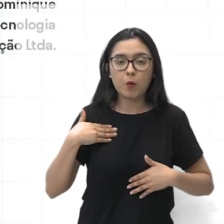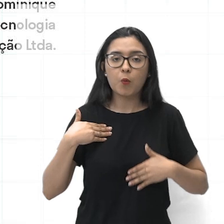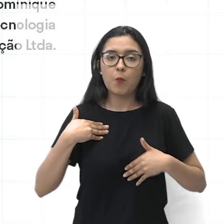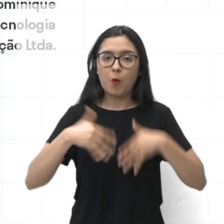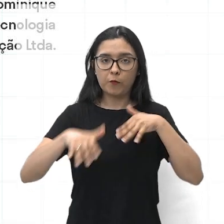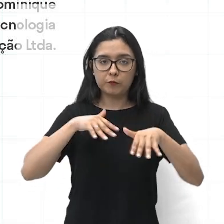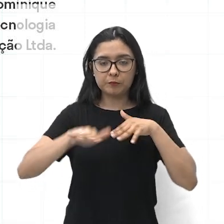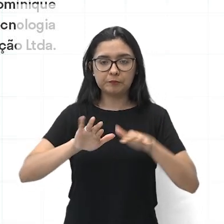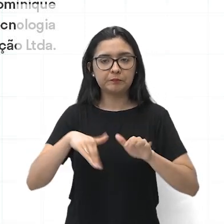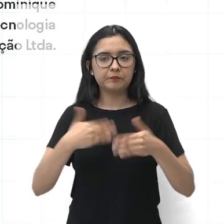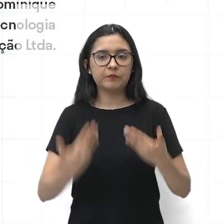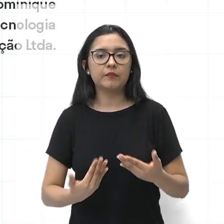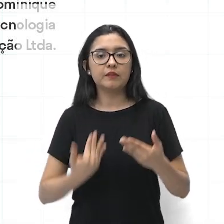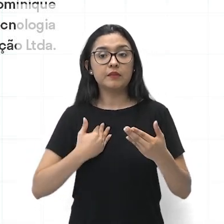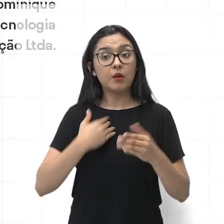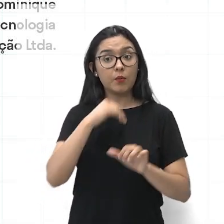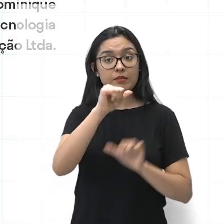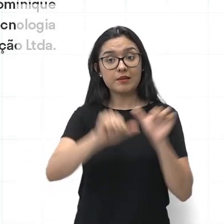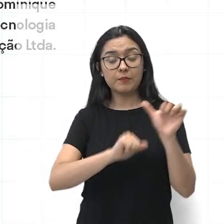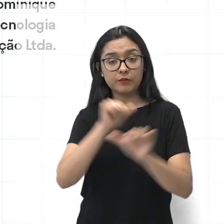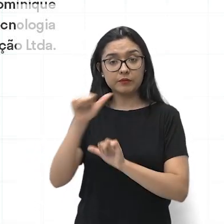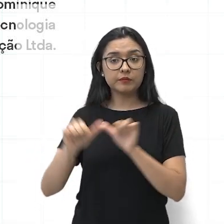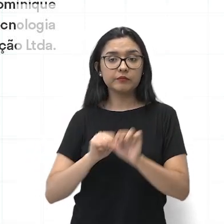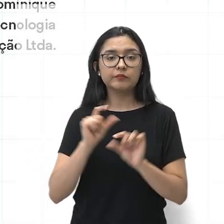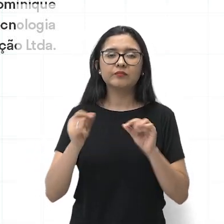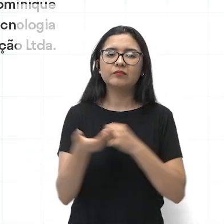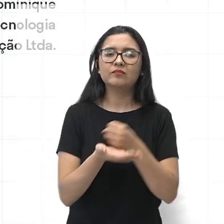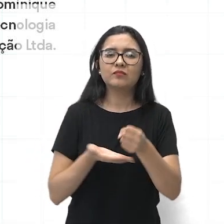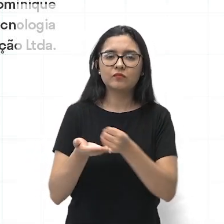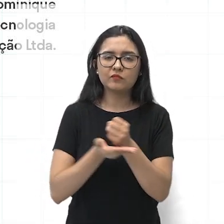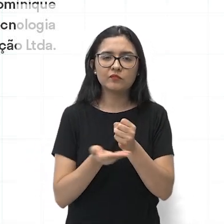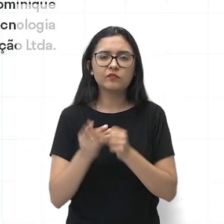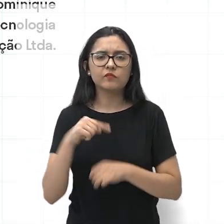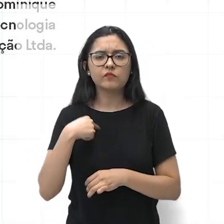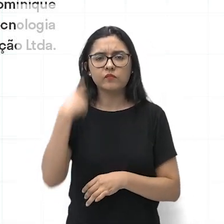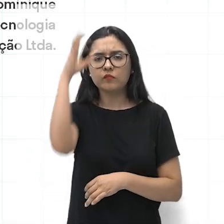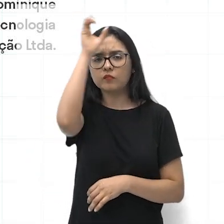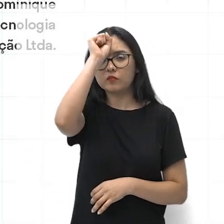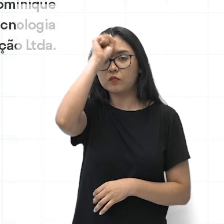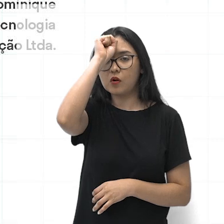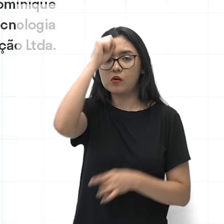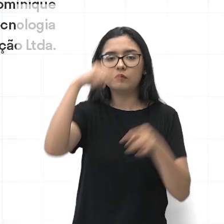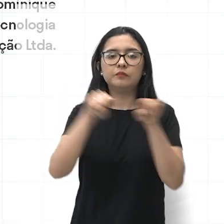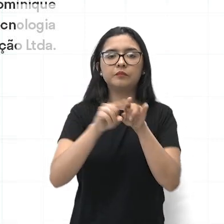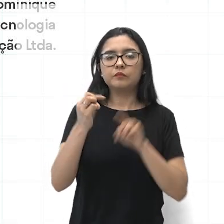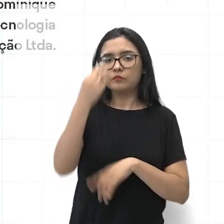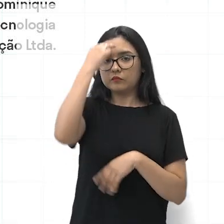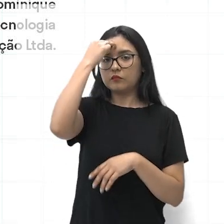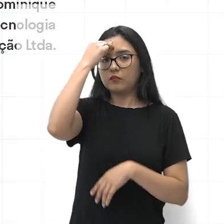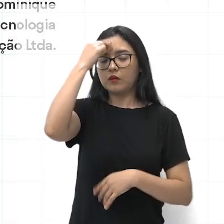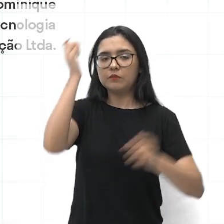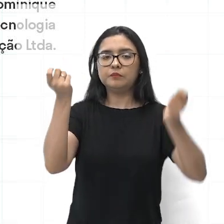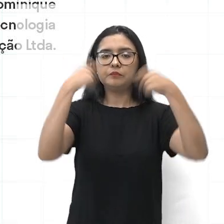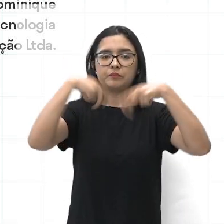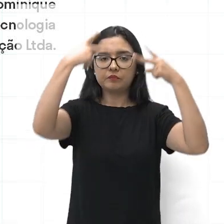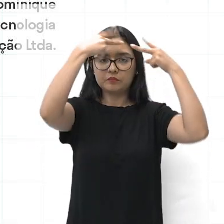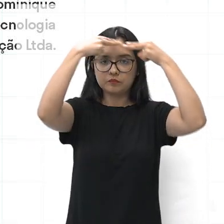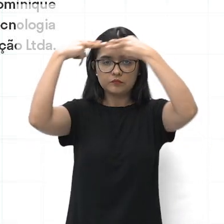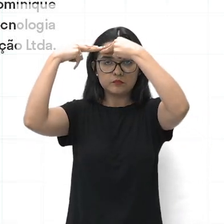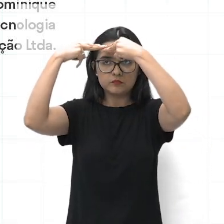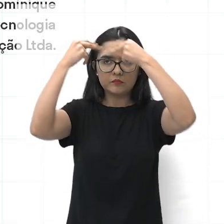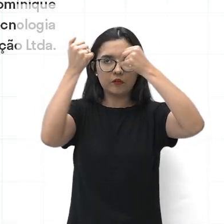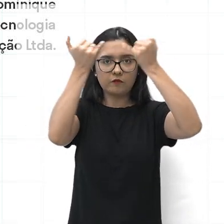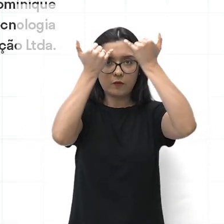Essa mudança na força sináptica, ela é a base da aprendizagem e da memória, pois permite que os neurônios